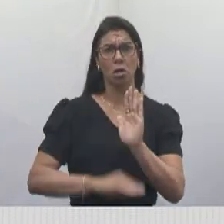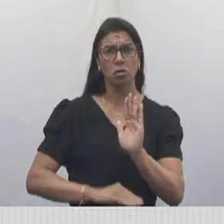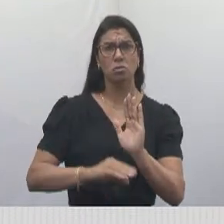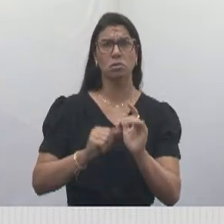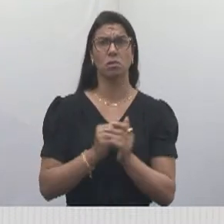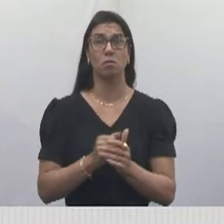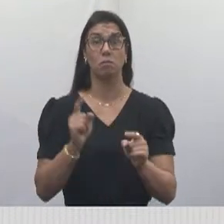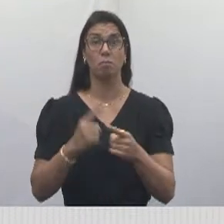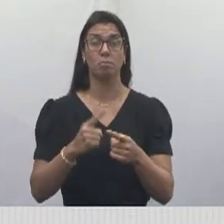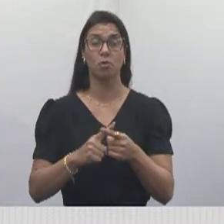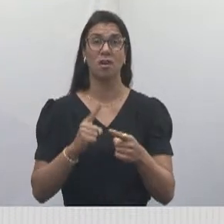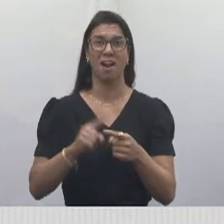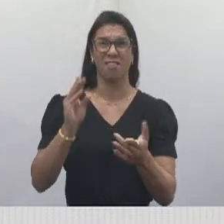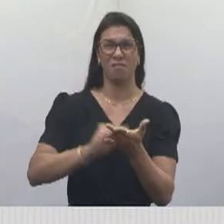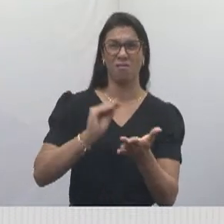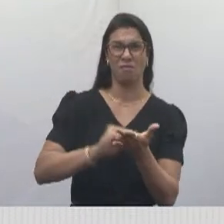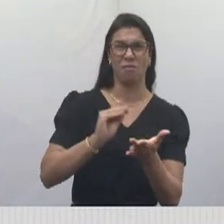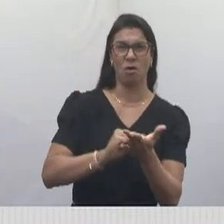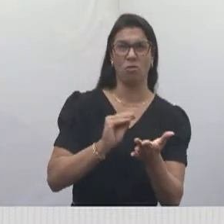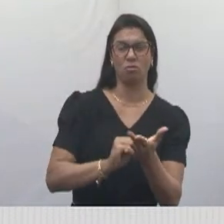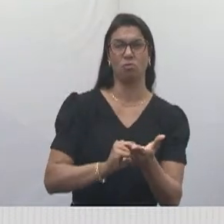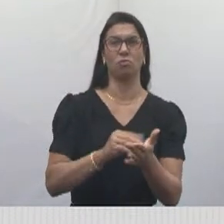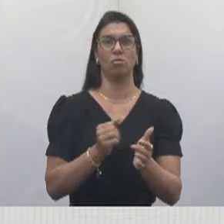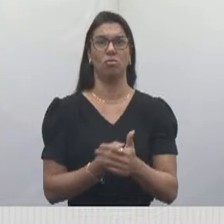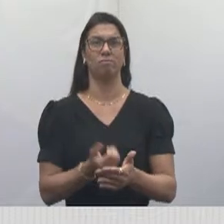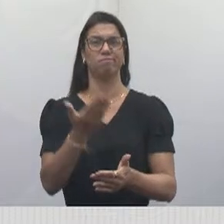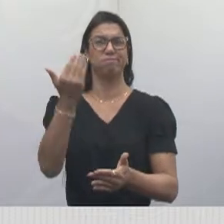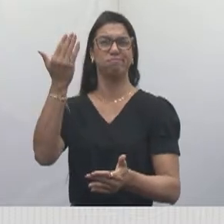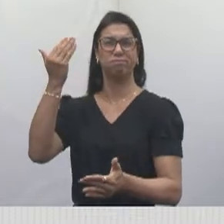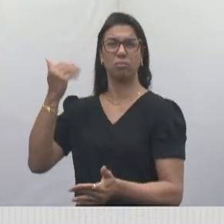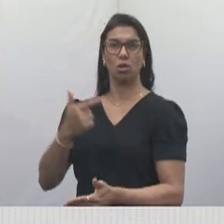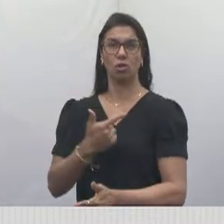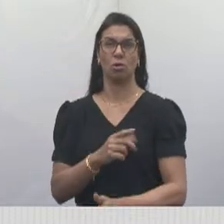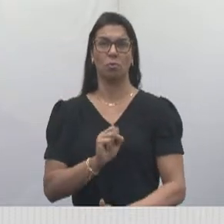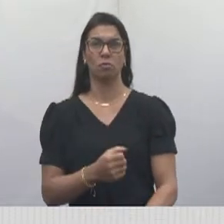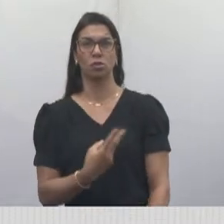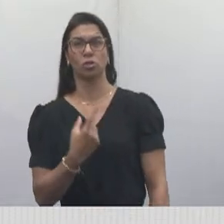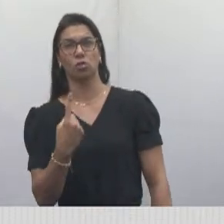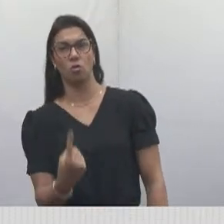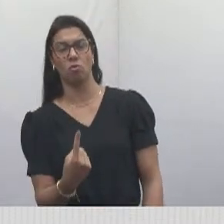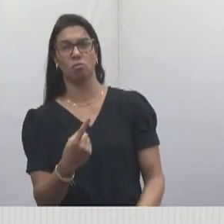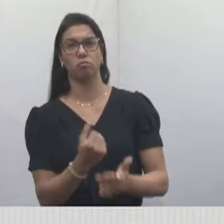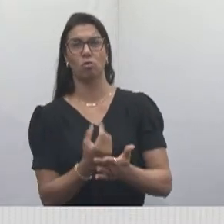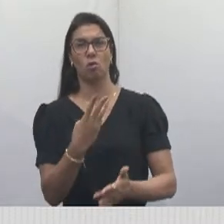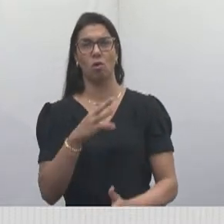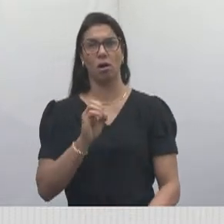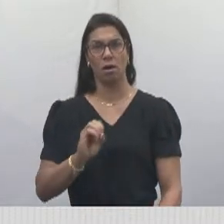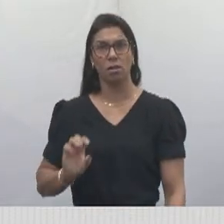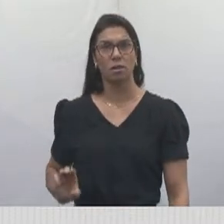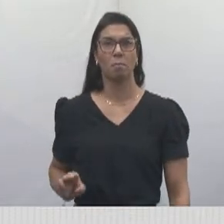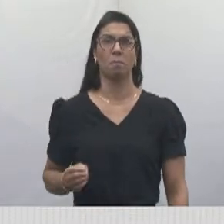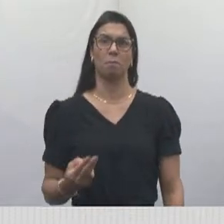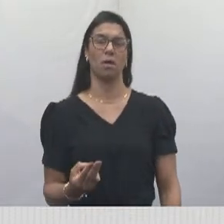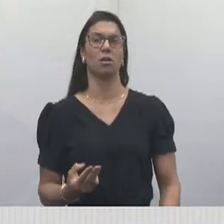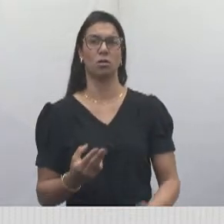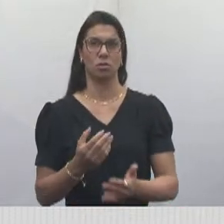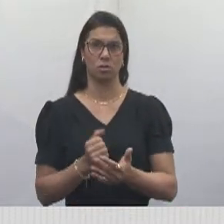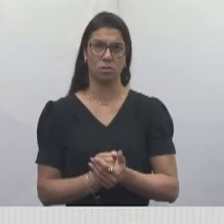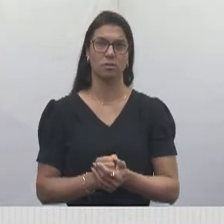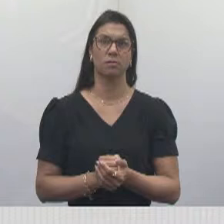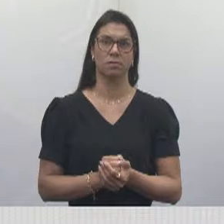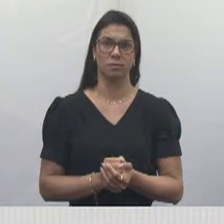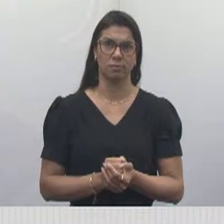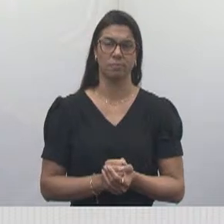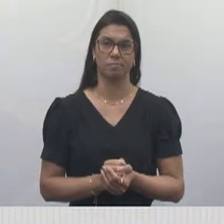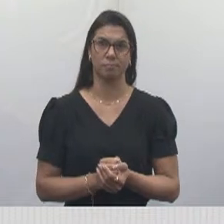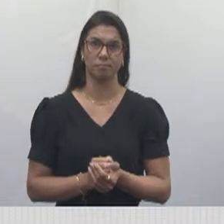Porque faltou no orçamento do que estava previsto algo em torno de 40 milhões no ano de 2021.